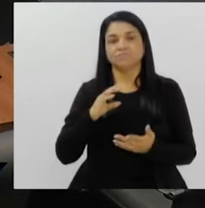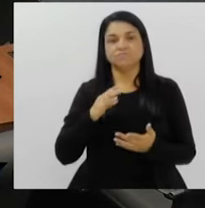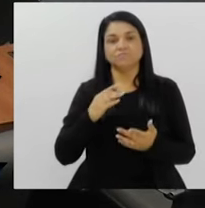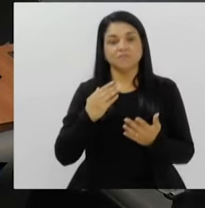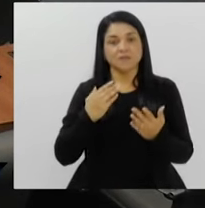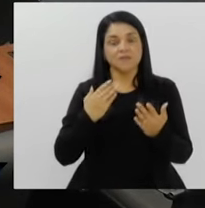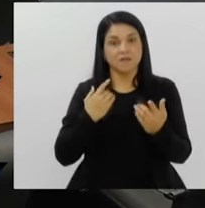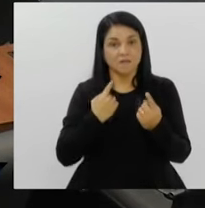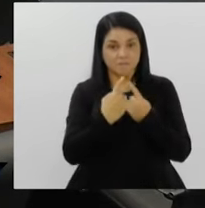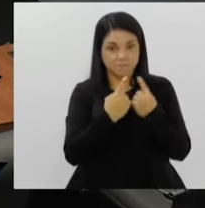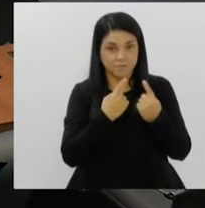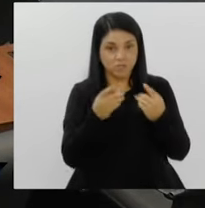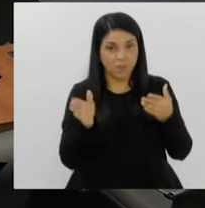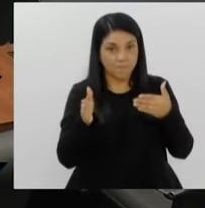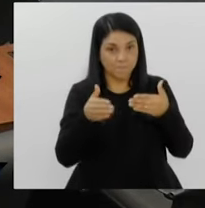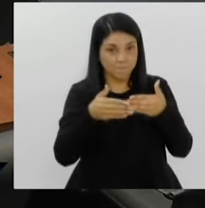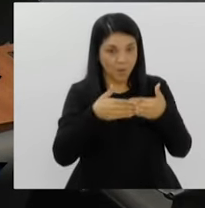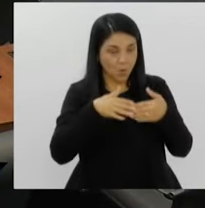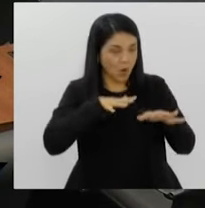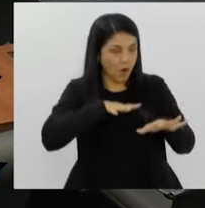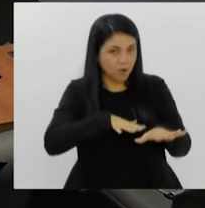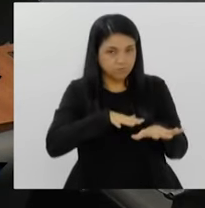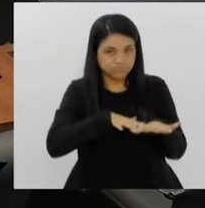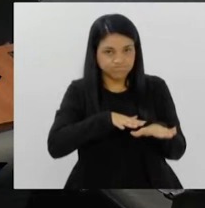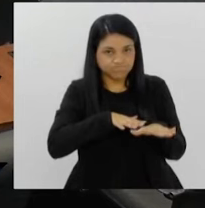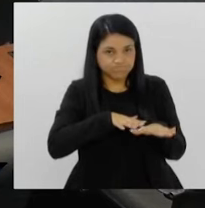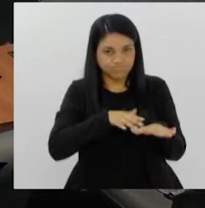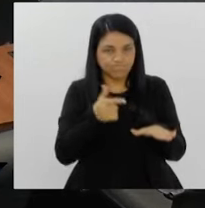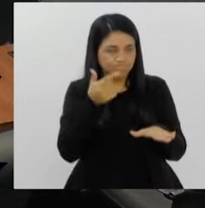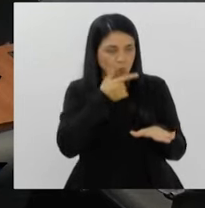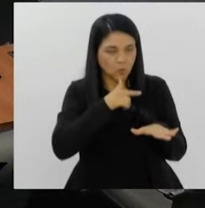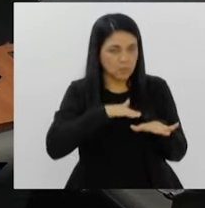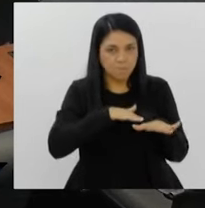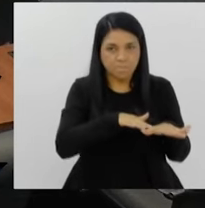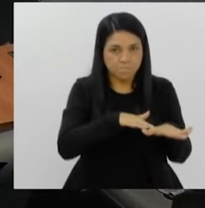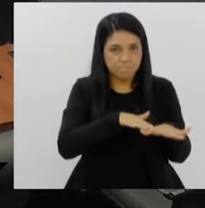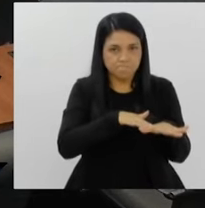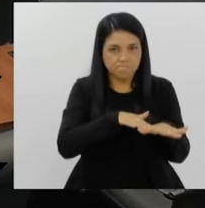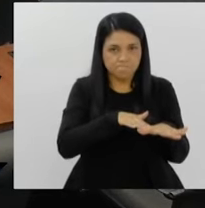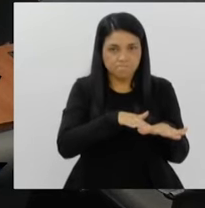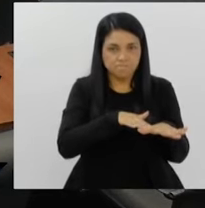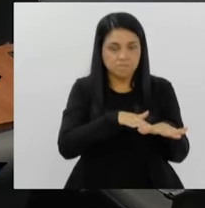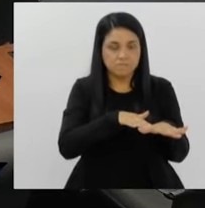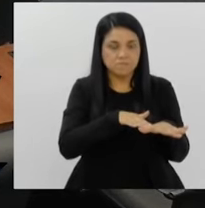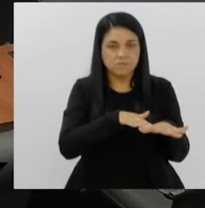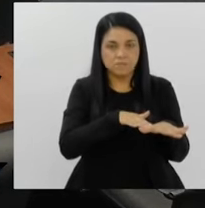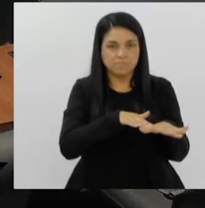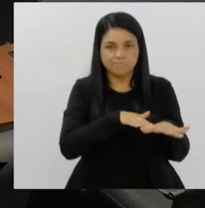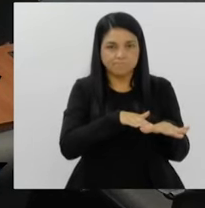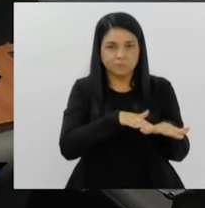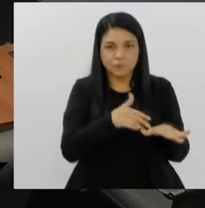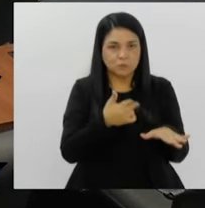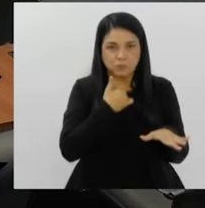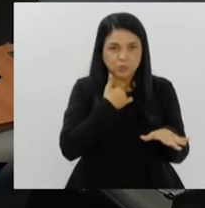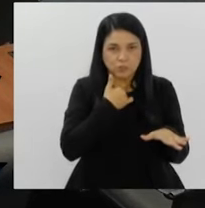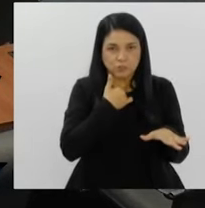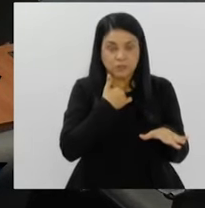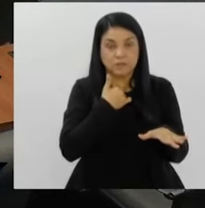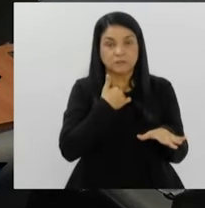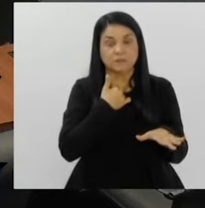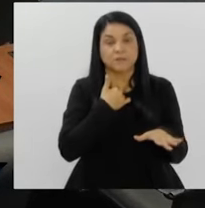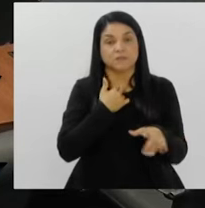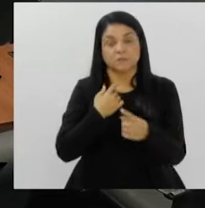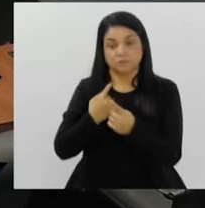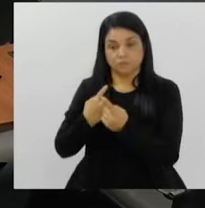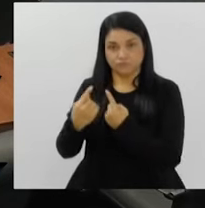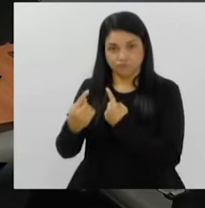parou completamente, os carros não conseguiam avançar. Quem queria, não conseguia. Mas as duas pistas do